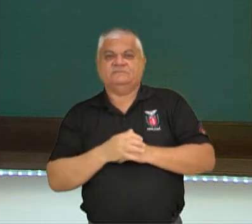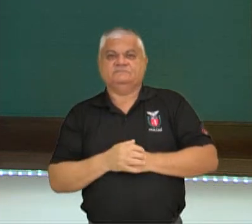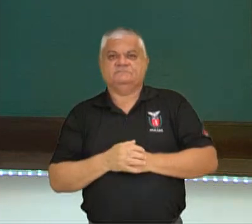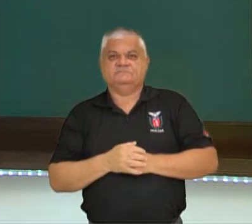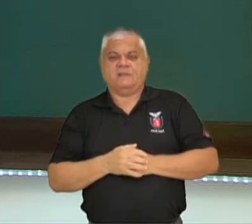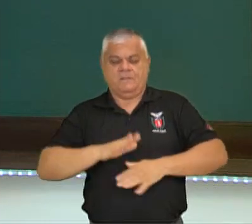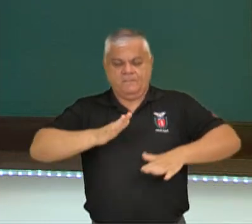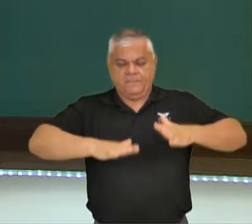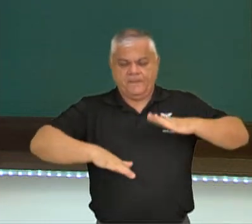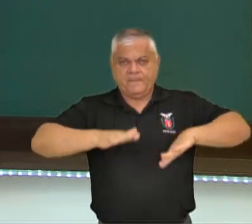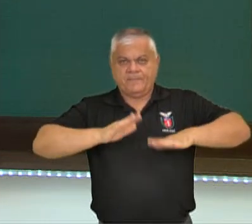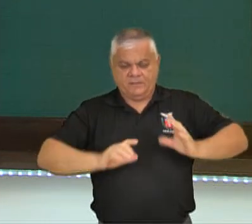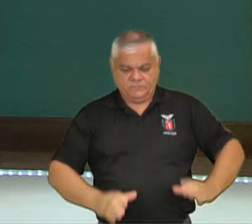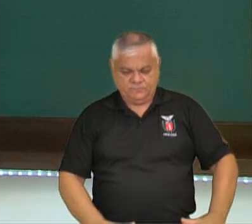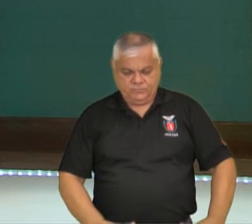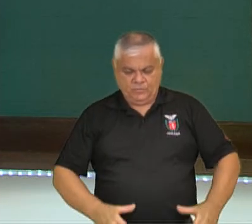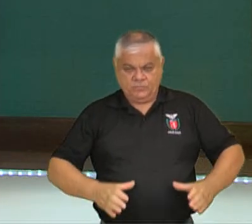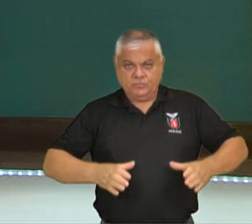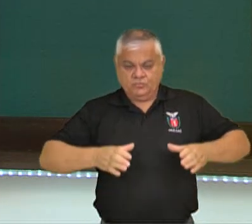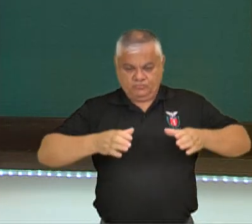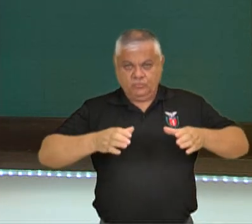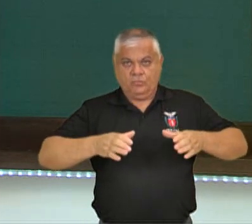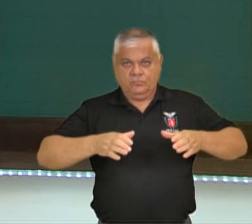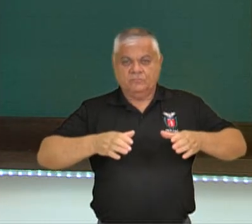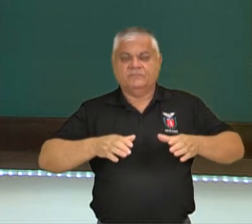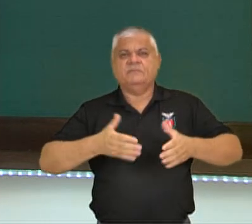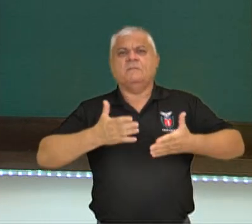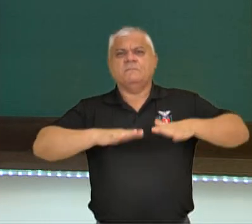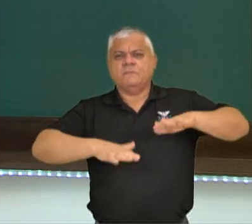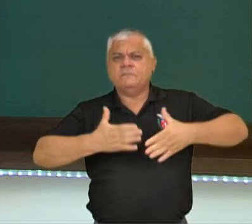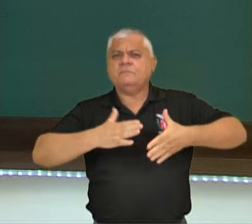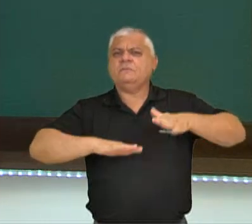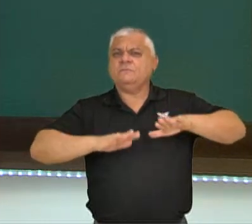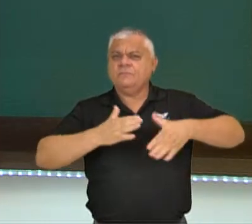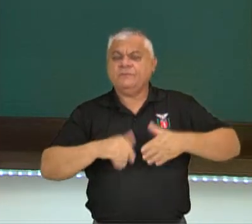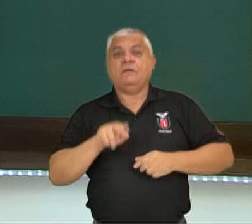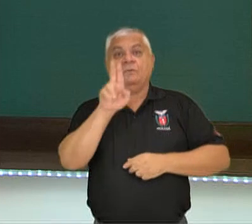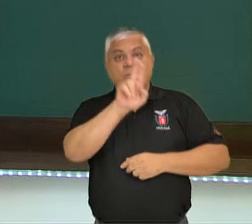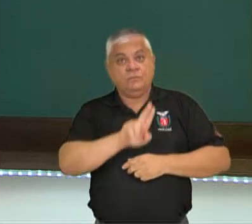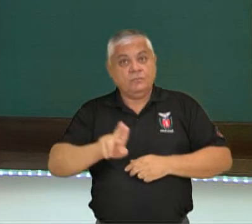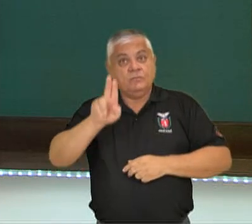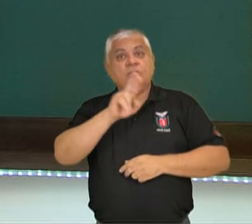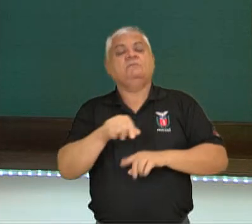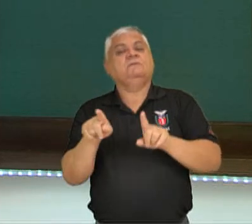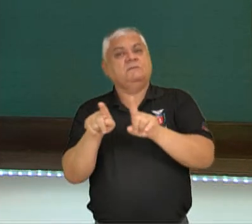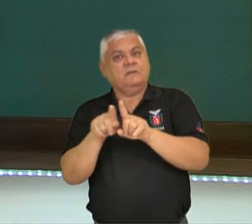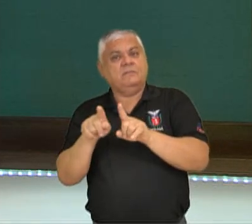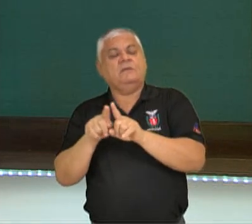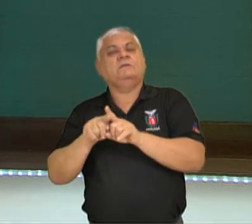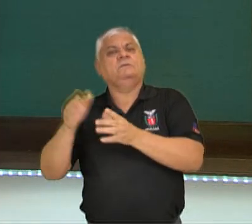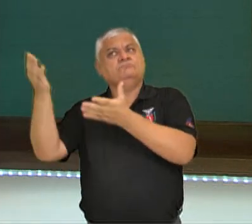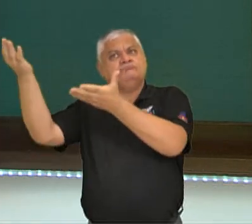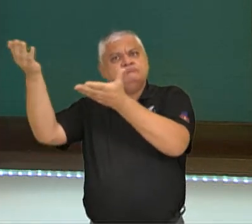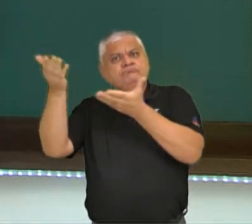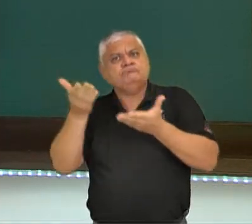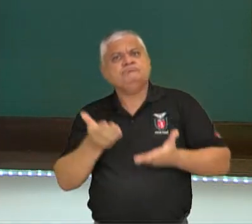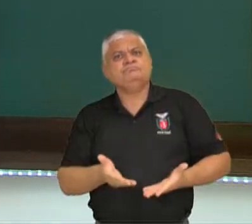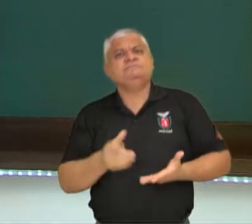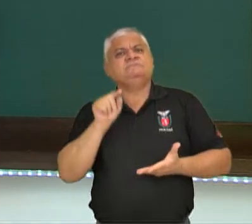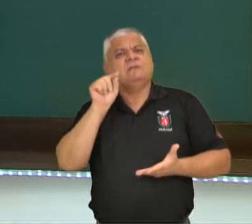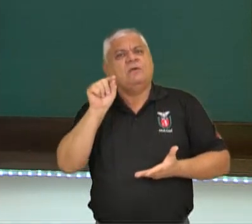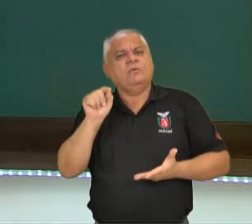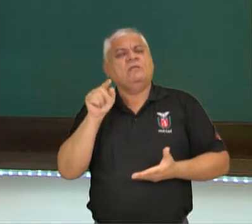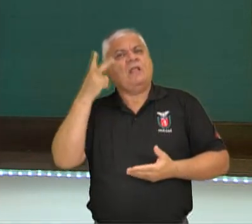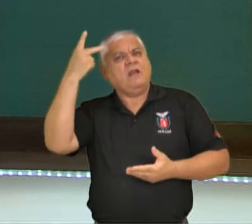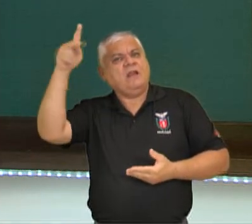muito usado, né, nesses rituais religiosos do candomblé, e ele foi trazido, né,